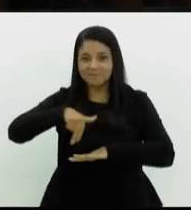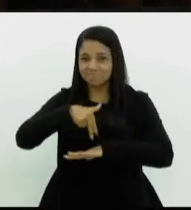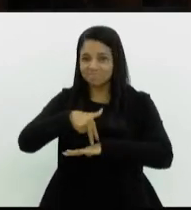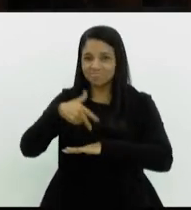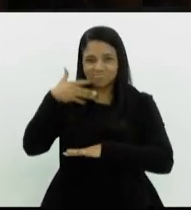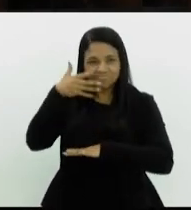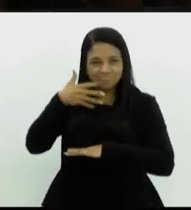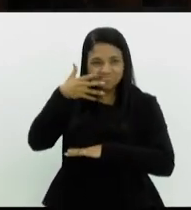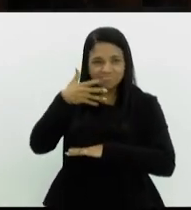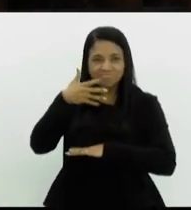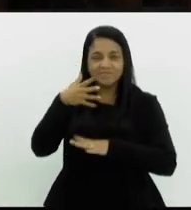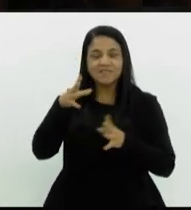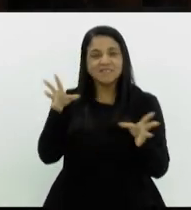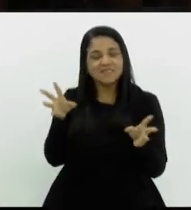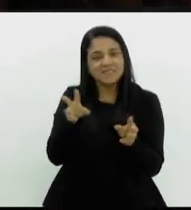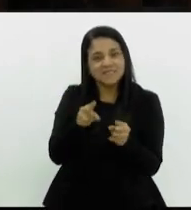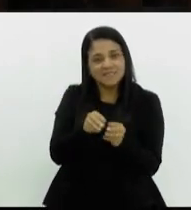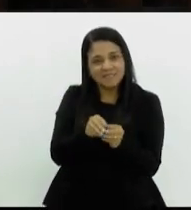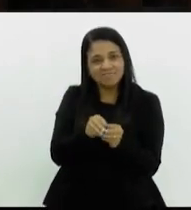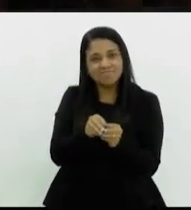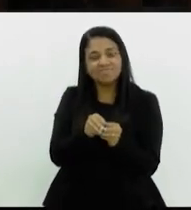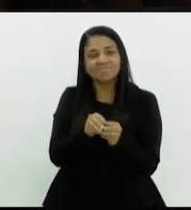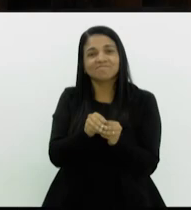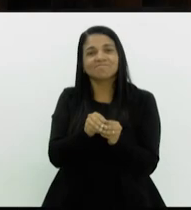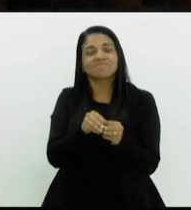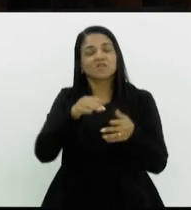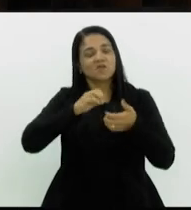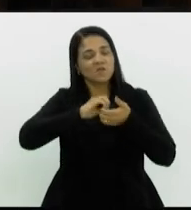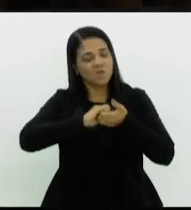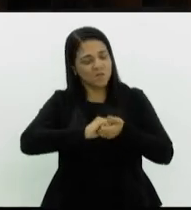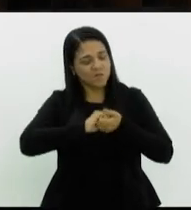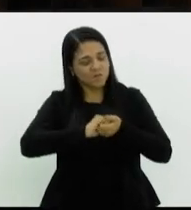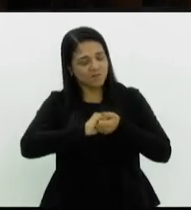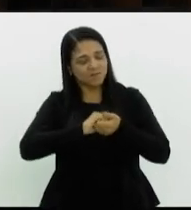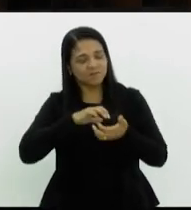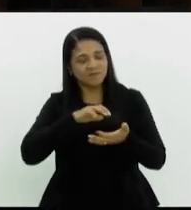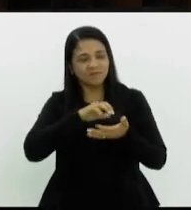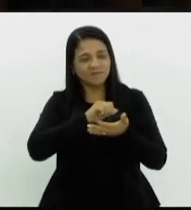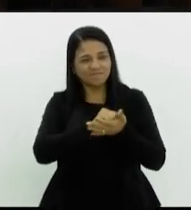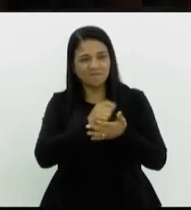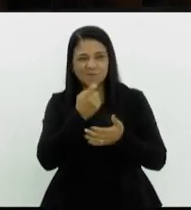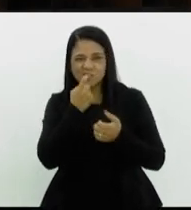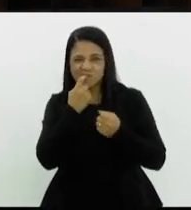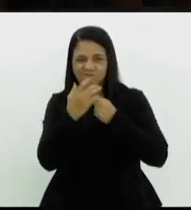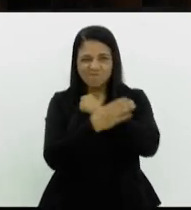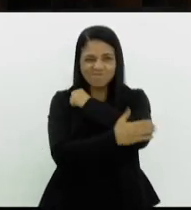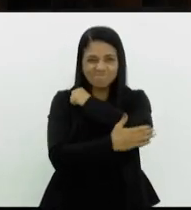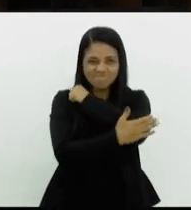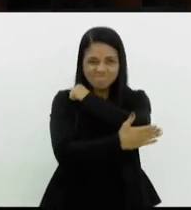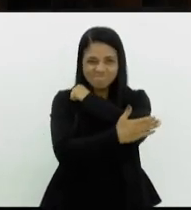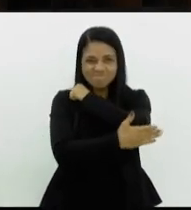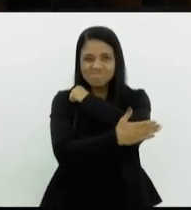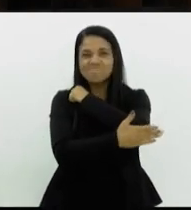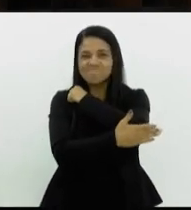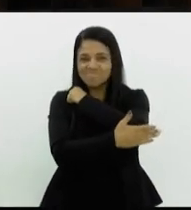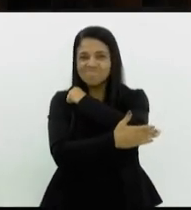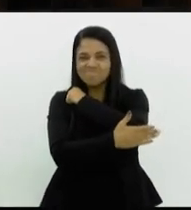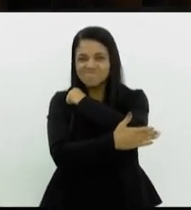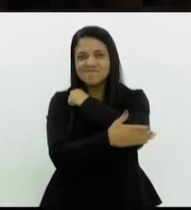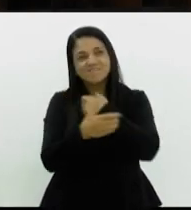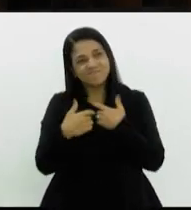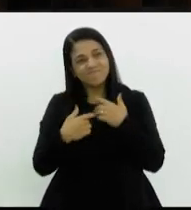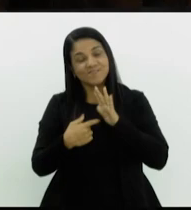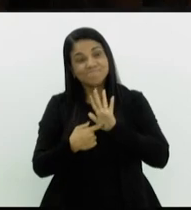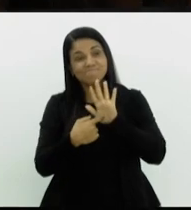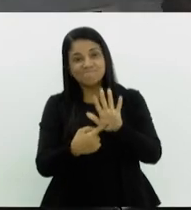e encerrar mais uma vez, Marcelo, te cumprimentando e registrando a minha inveja e o meu ciúme, né, porque agora eu vou ter que